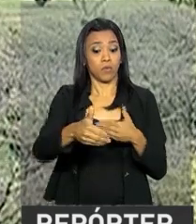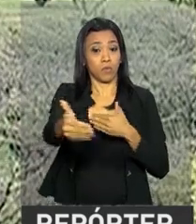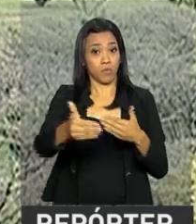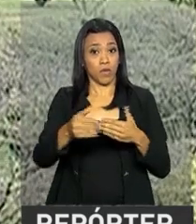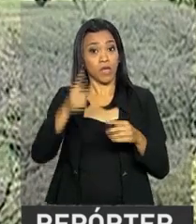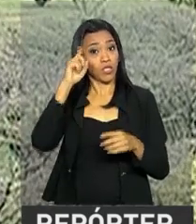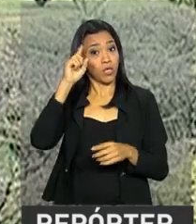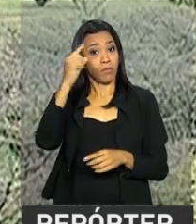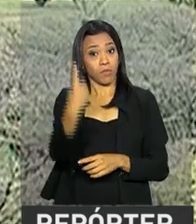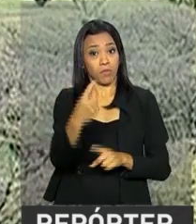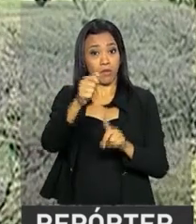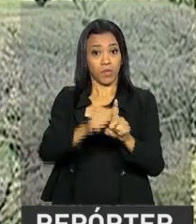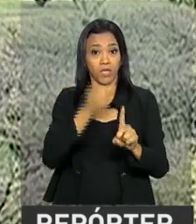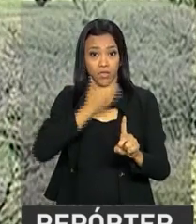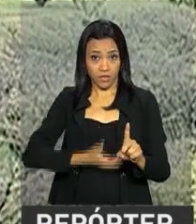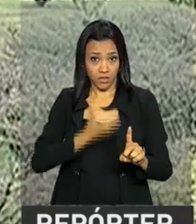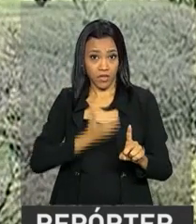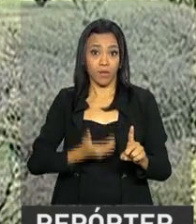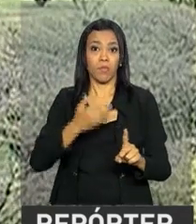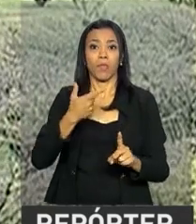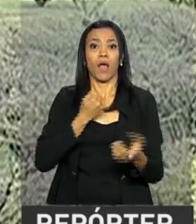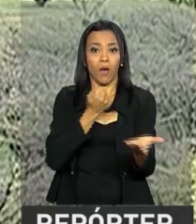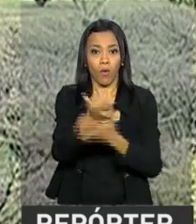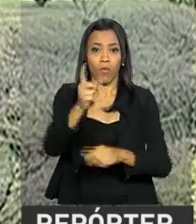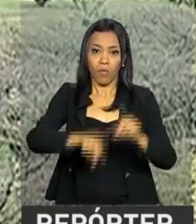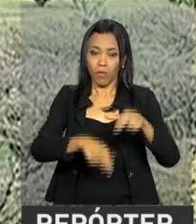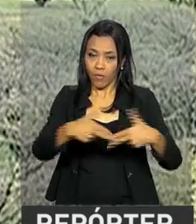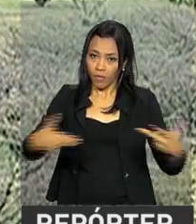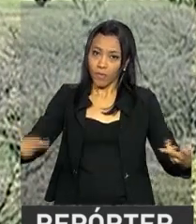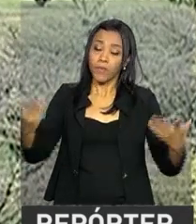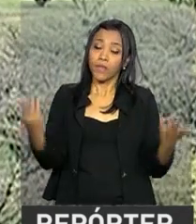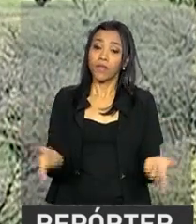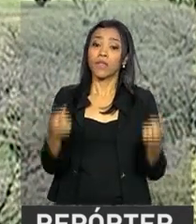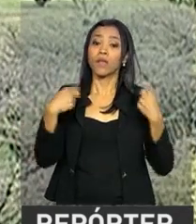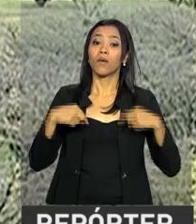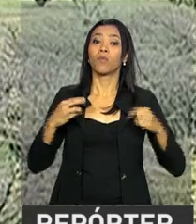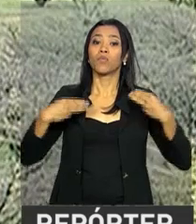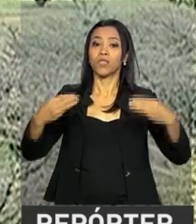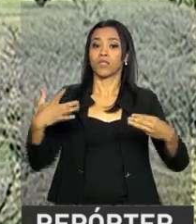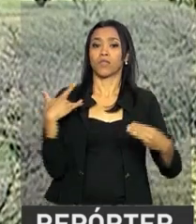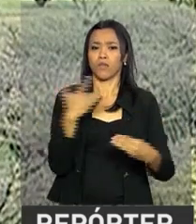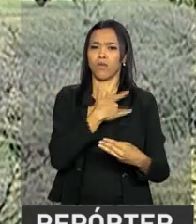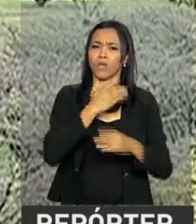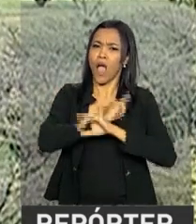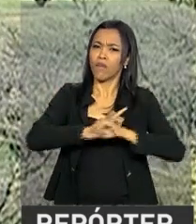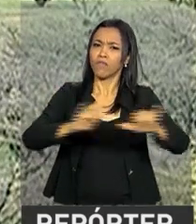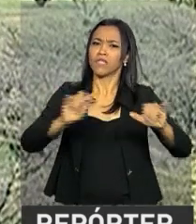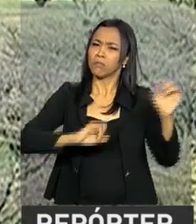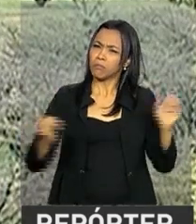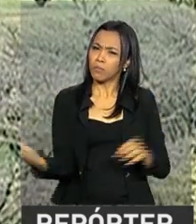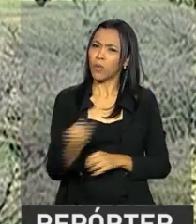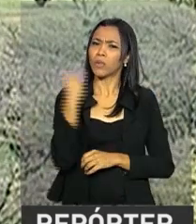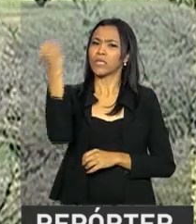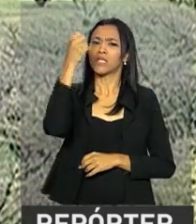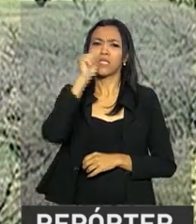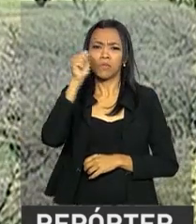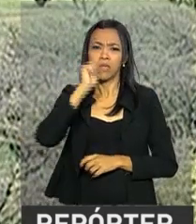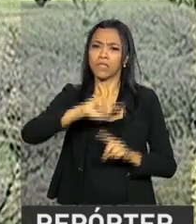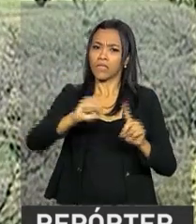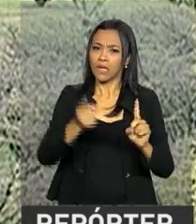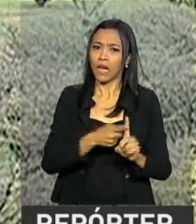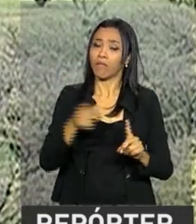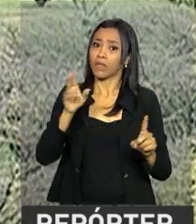de dezembro. O Ministério da Saúde alerta ainda sobre a importância de que as gestantes utilizem outros métodos